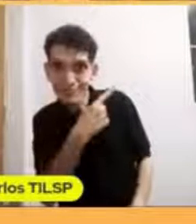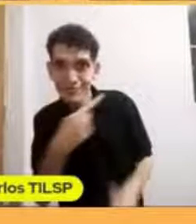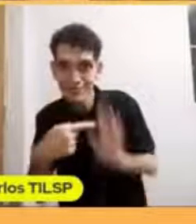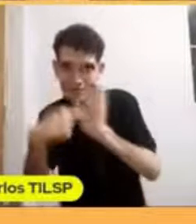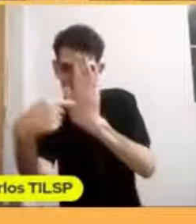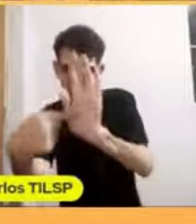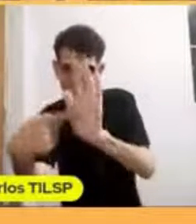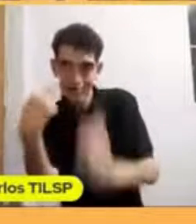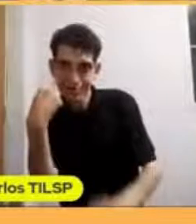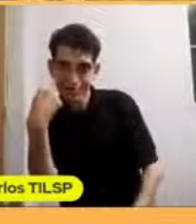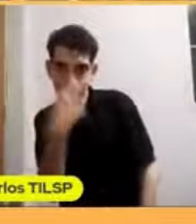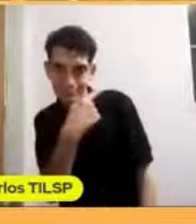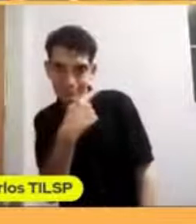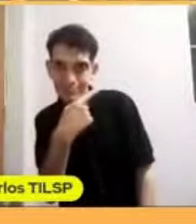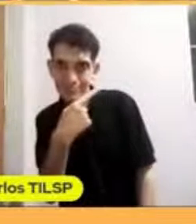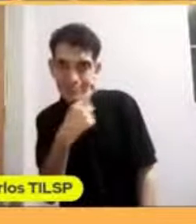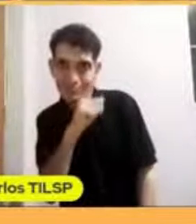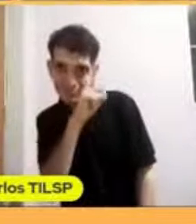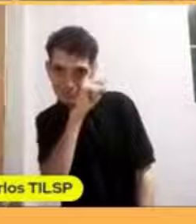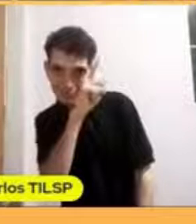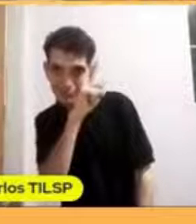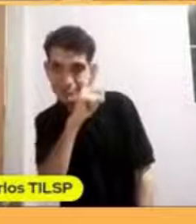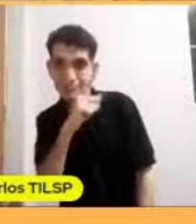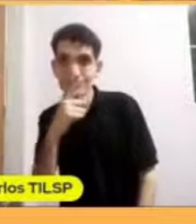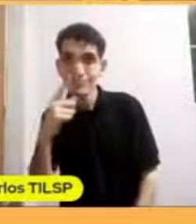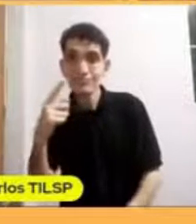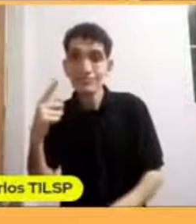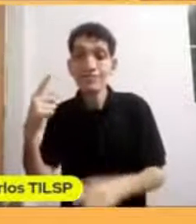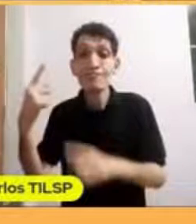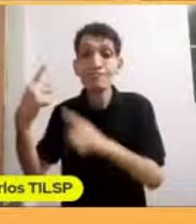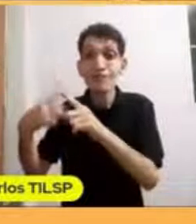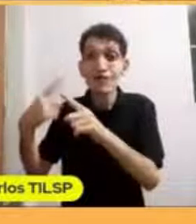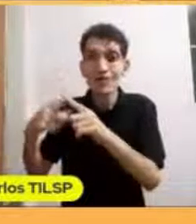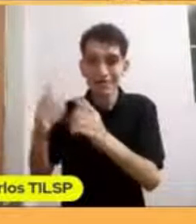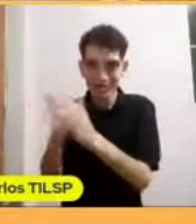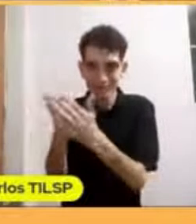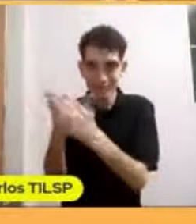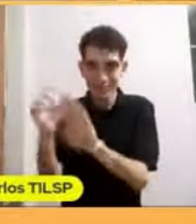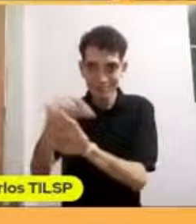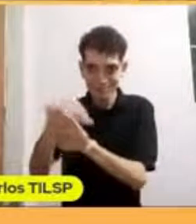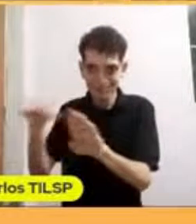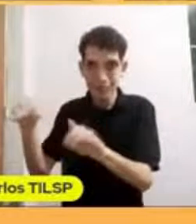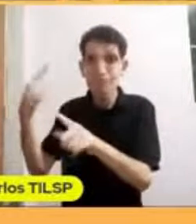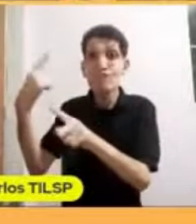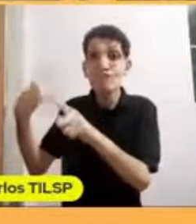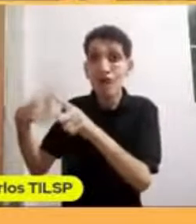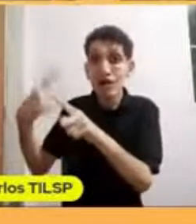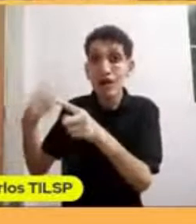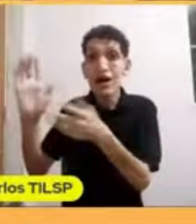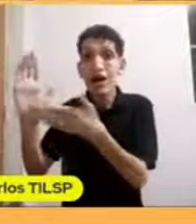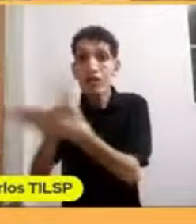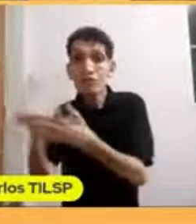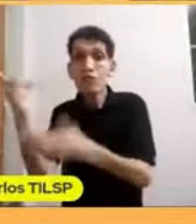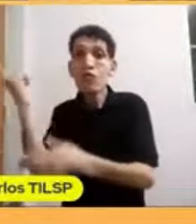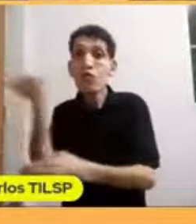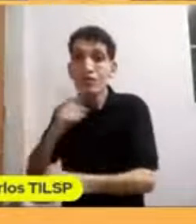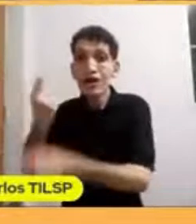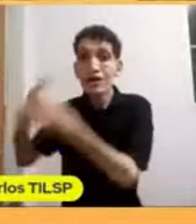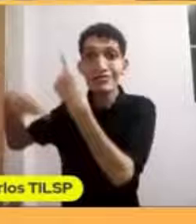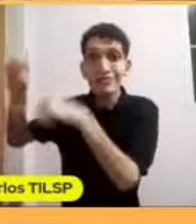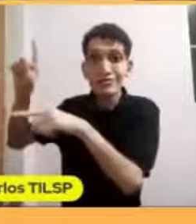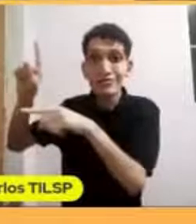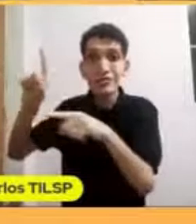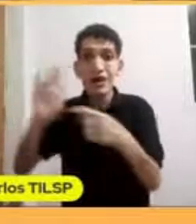livro aqui, tá, pessoal? Que é porque algumas pessoas fazem sucesso e outras não, né? Então, esse livro aqui, ele gerou a questão